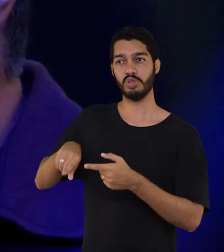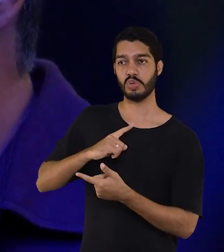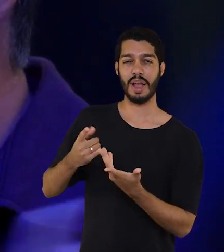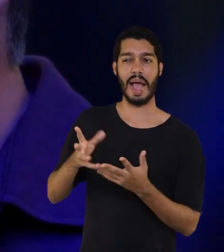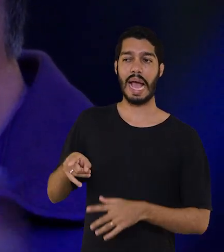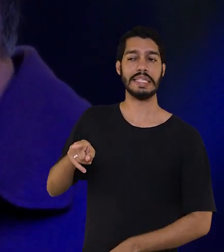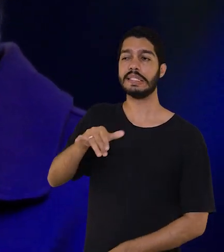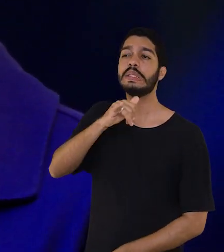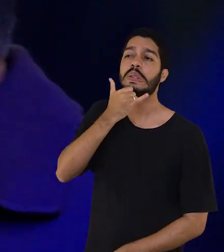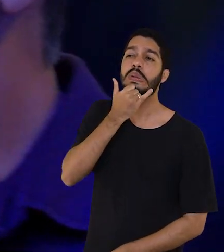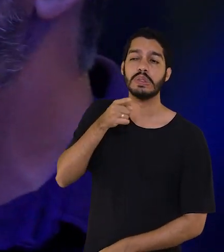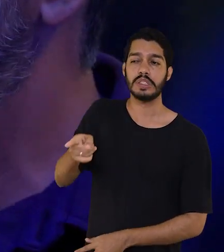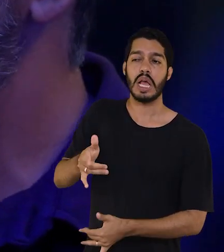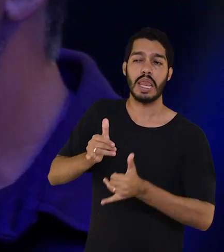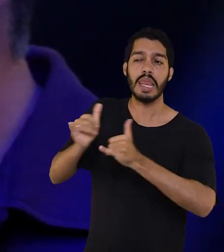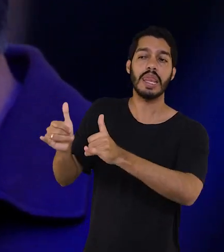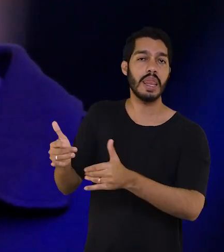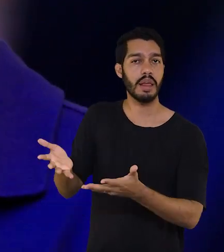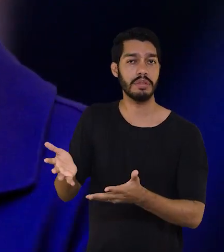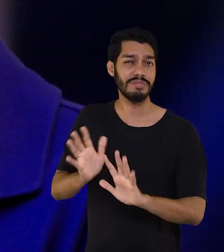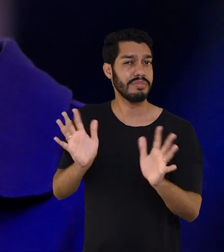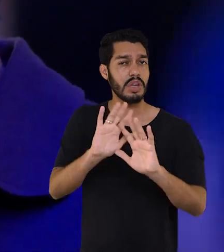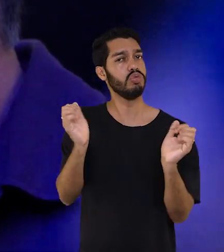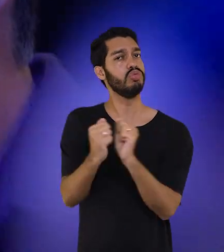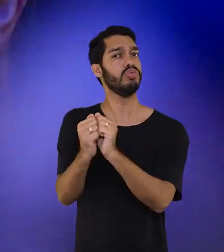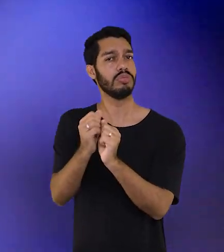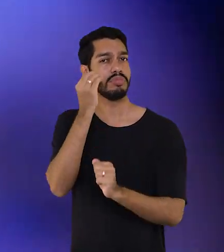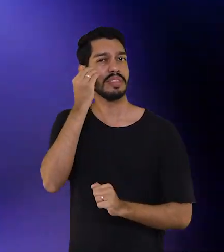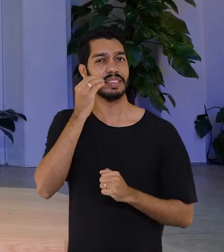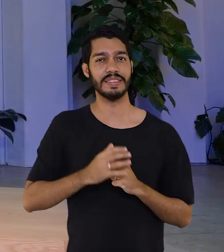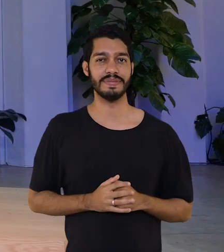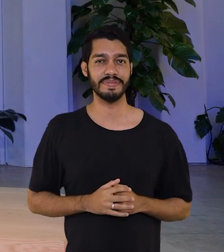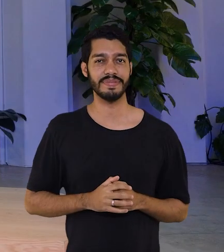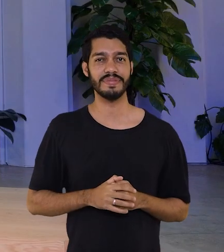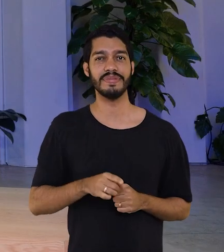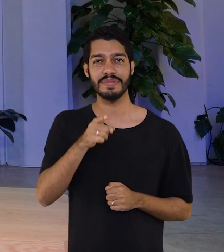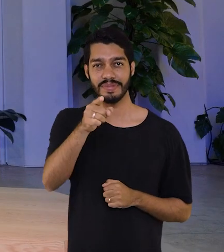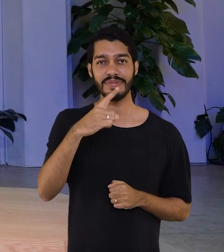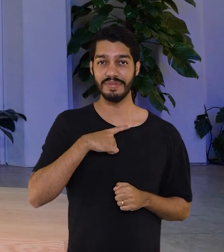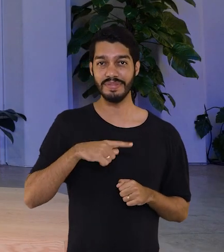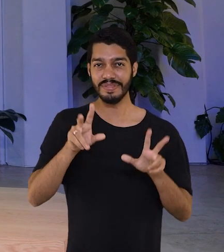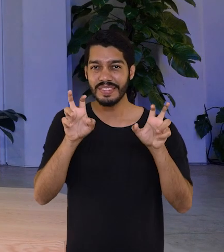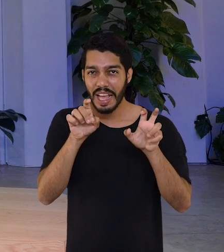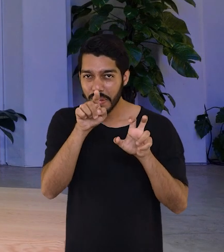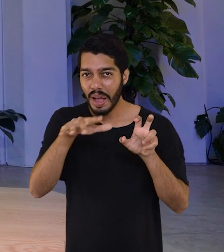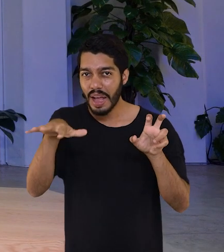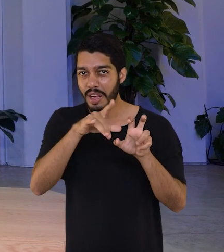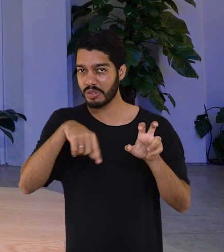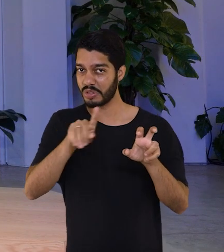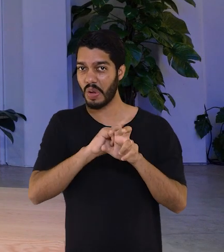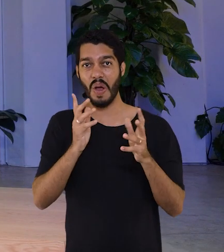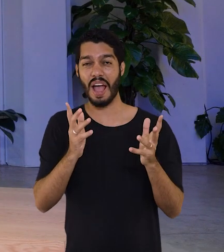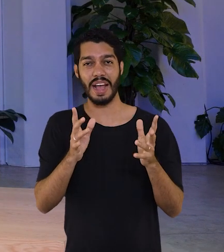discutir? Não é demonizar isso, né? É tentar embarcar junto, né? E Luiz, você que é especialista no tema, alguma coisa a